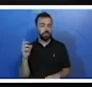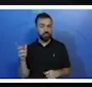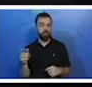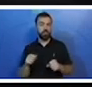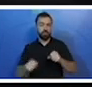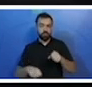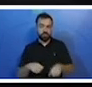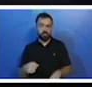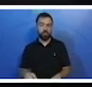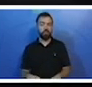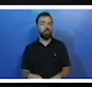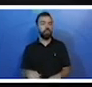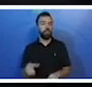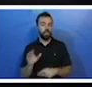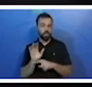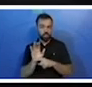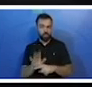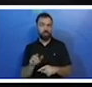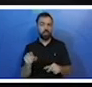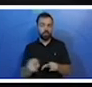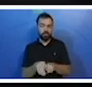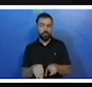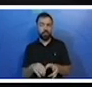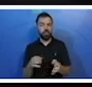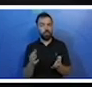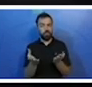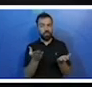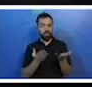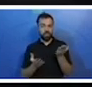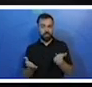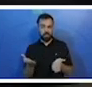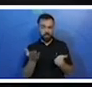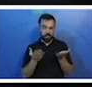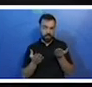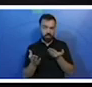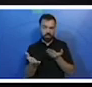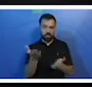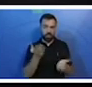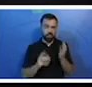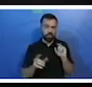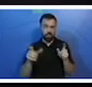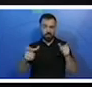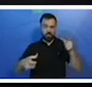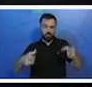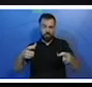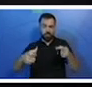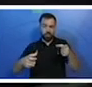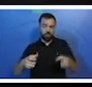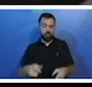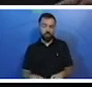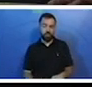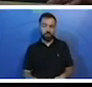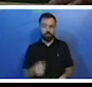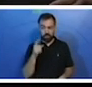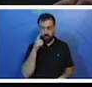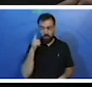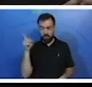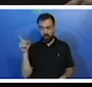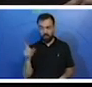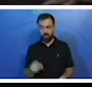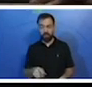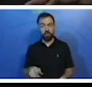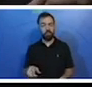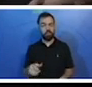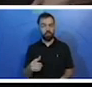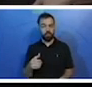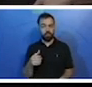a interação social, já que em muitos momentos podemos precisar da ajuda de outra pessoa para conseguir aprender. Se a gente parar para analisar essa imagem aqui, ó, tem um